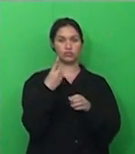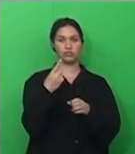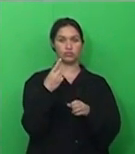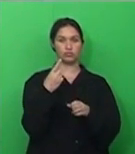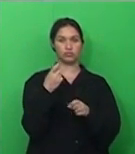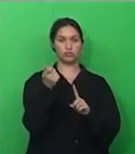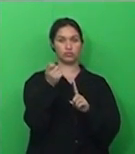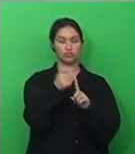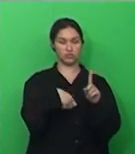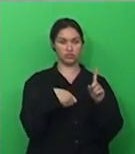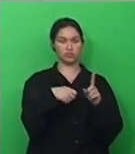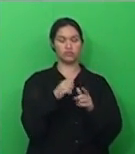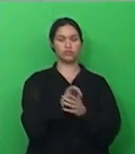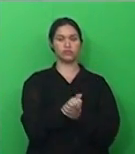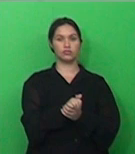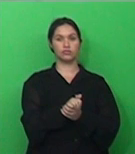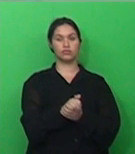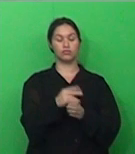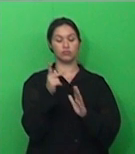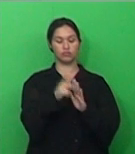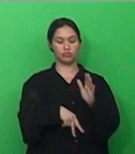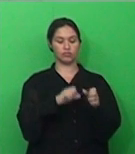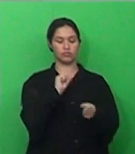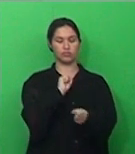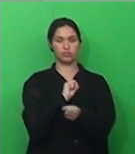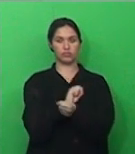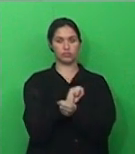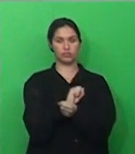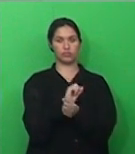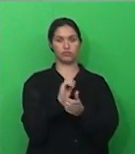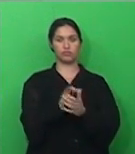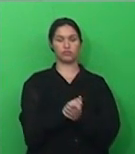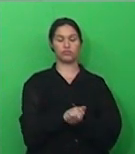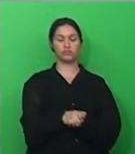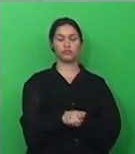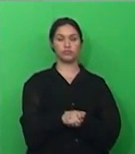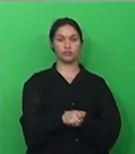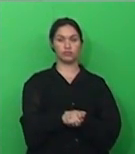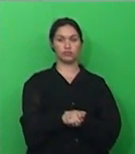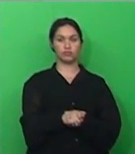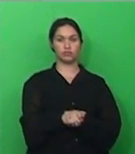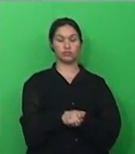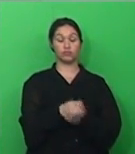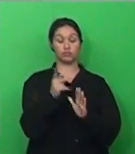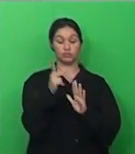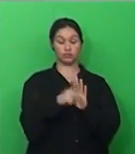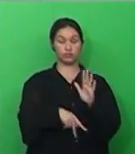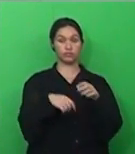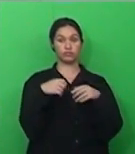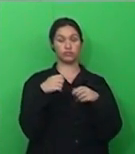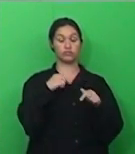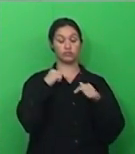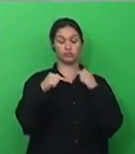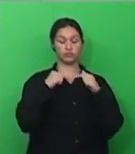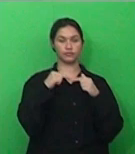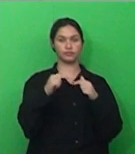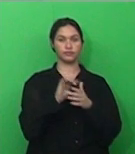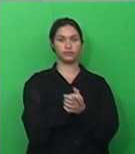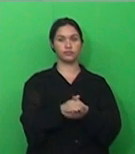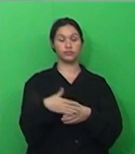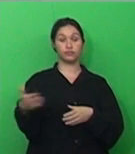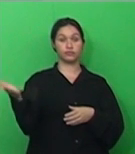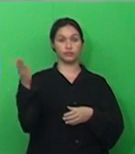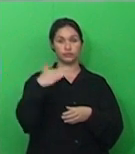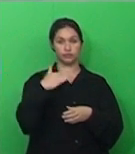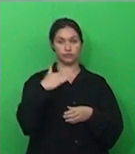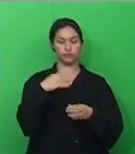ali, tendo a possibilidade de estudar, o parecer de constitucionalidade e legalidade, para que esse projeto, esse debate, venha para essa Casa